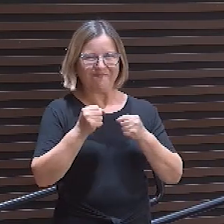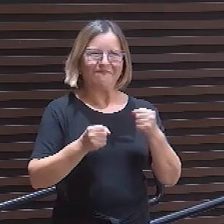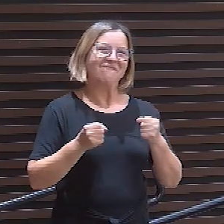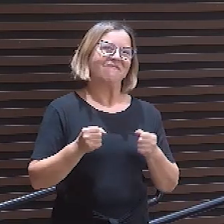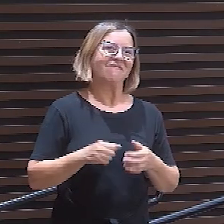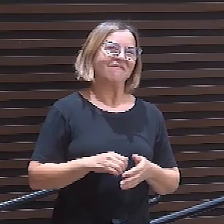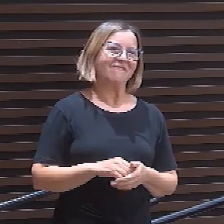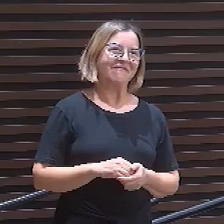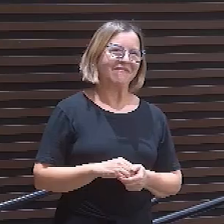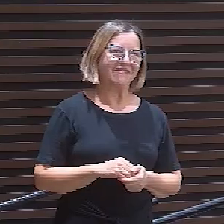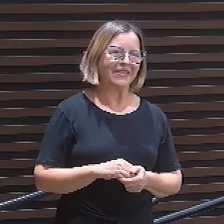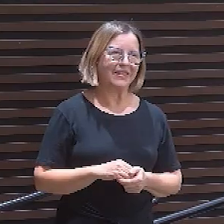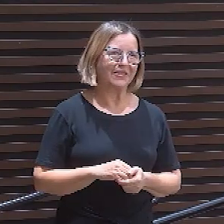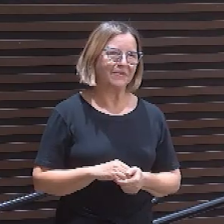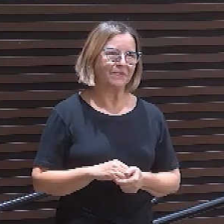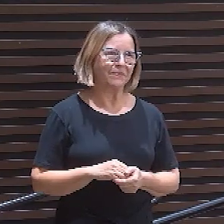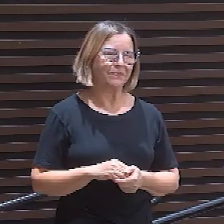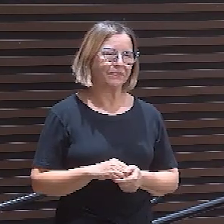100,